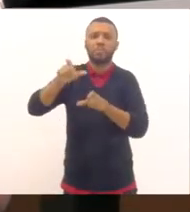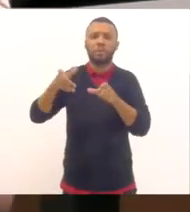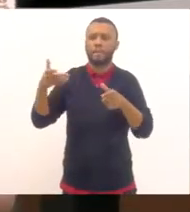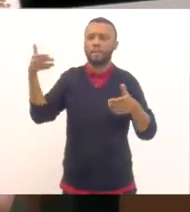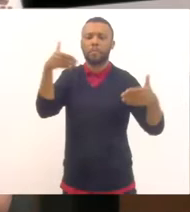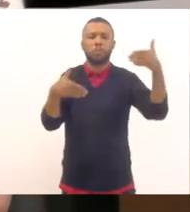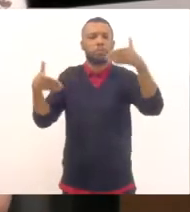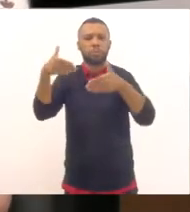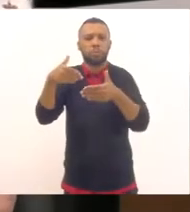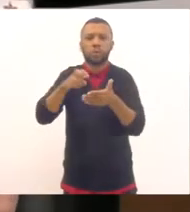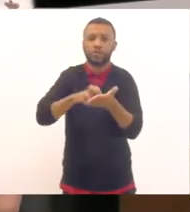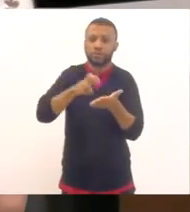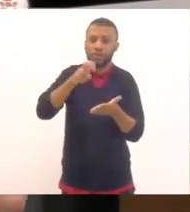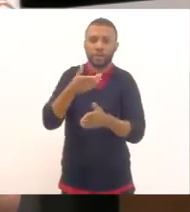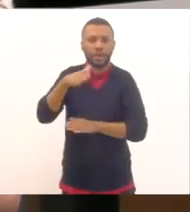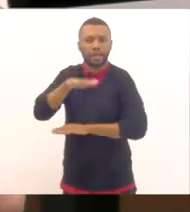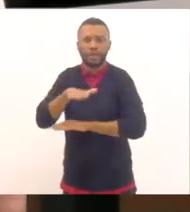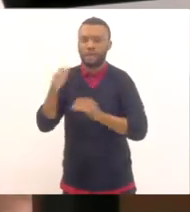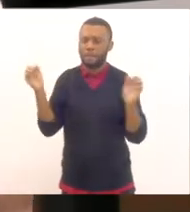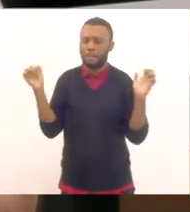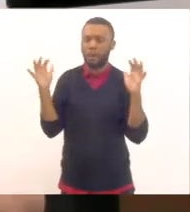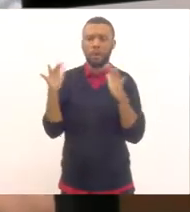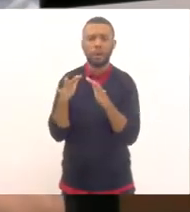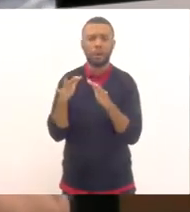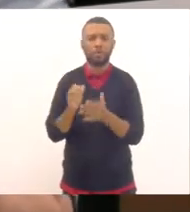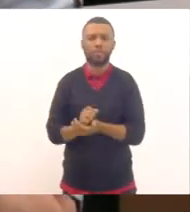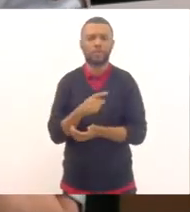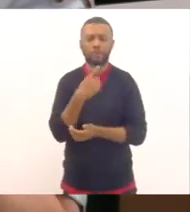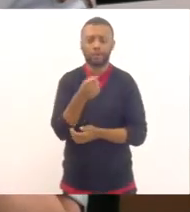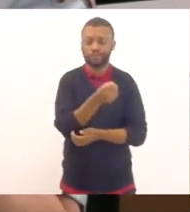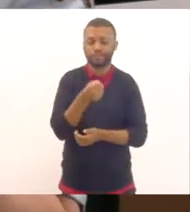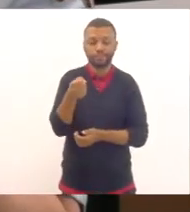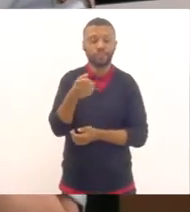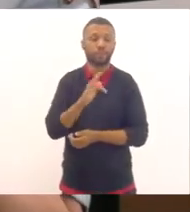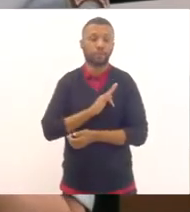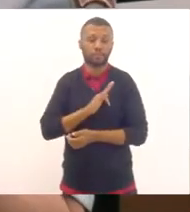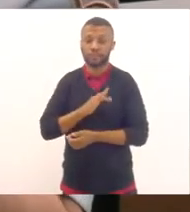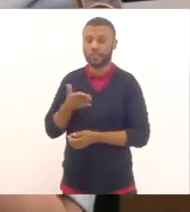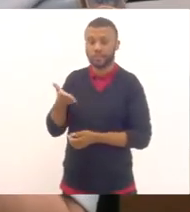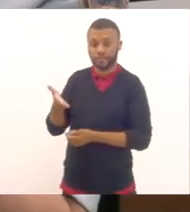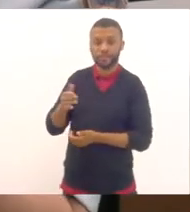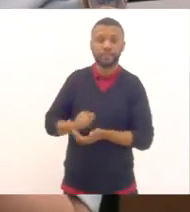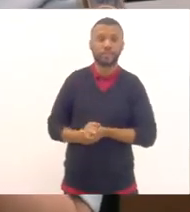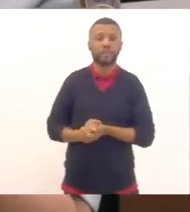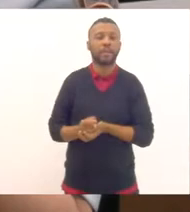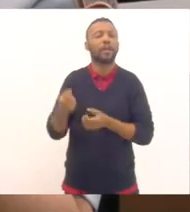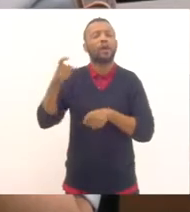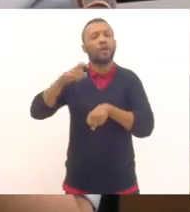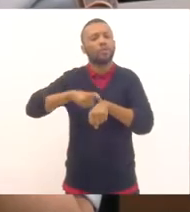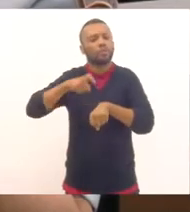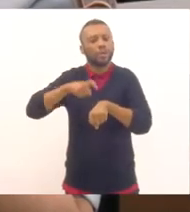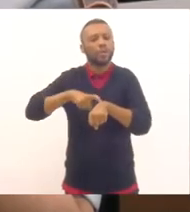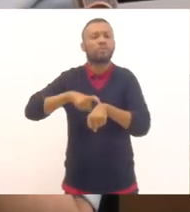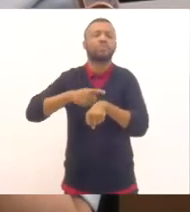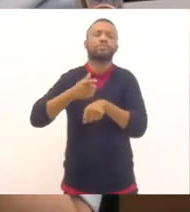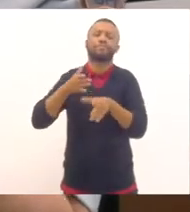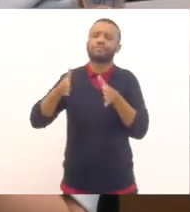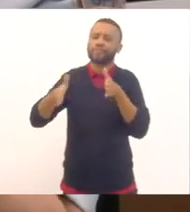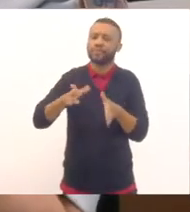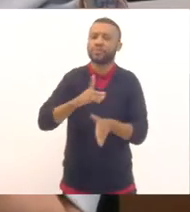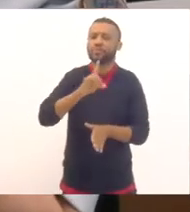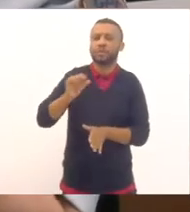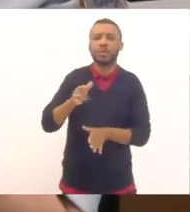no rosto de manhã e à tarde então nós colocamos policiais lá e durante o dia e se